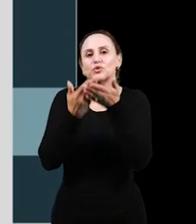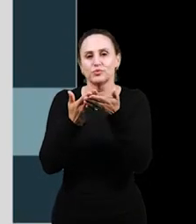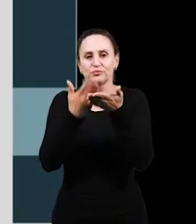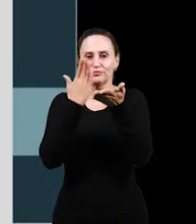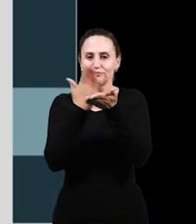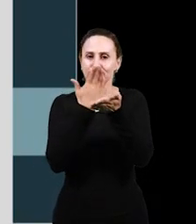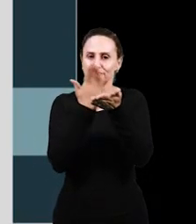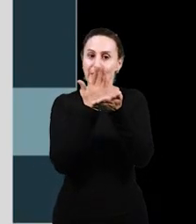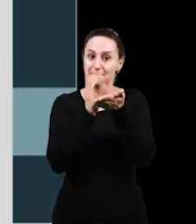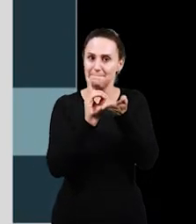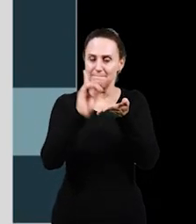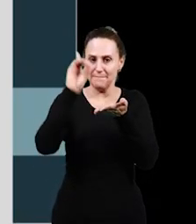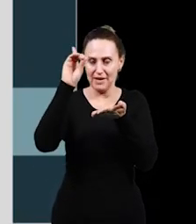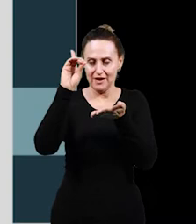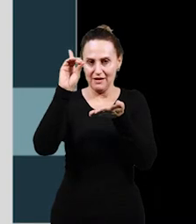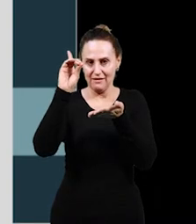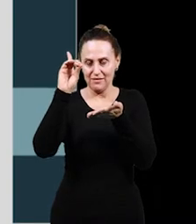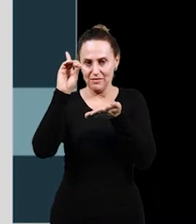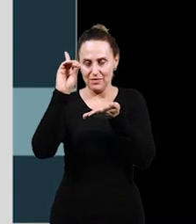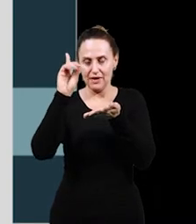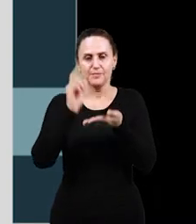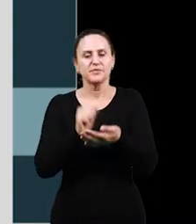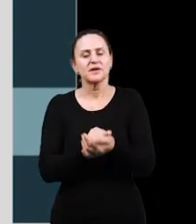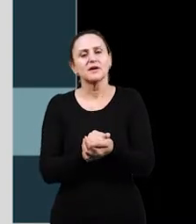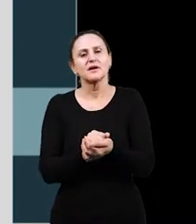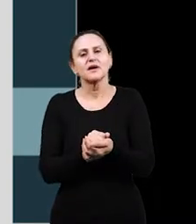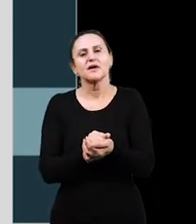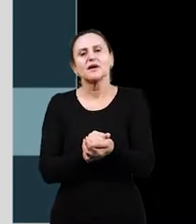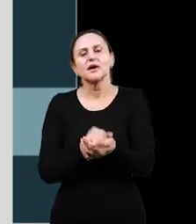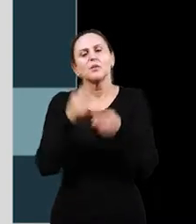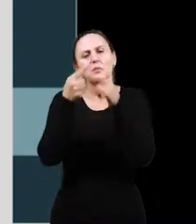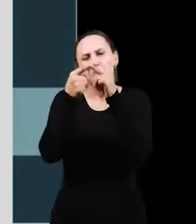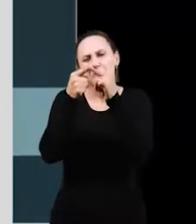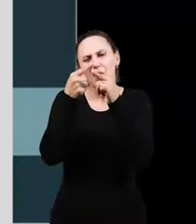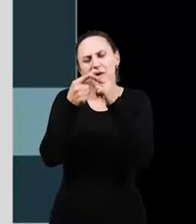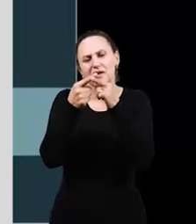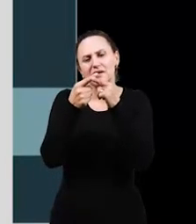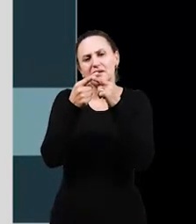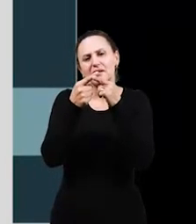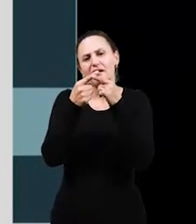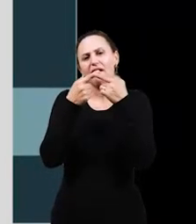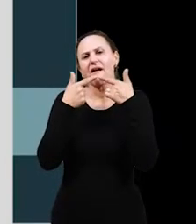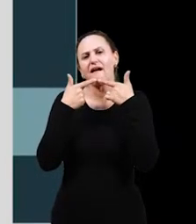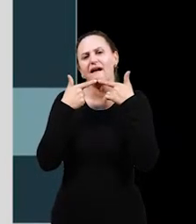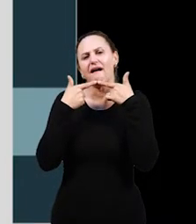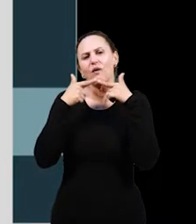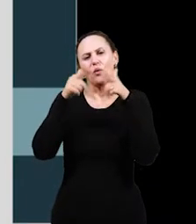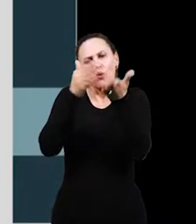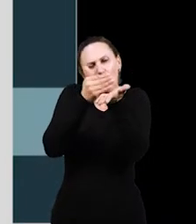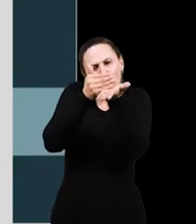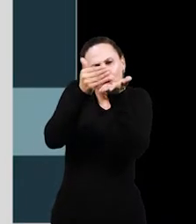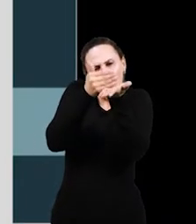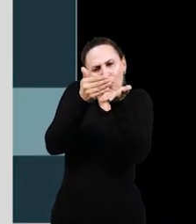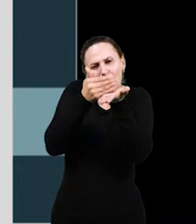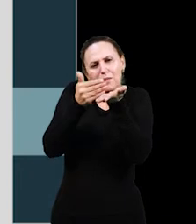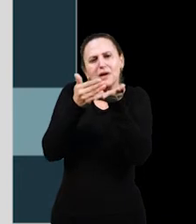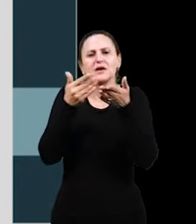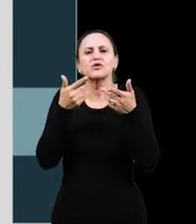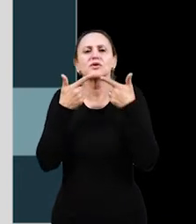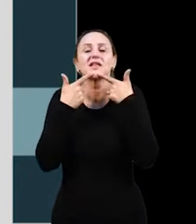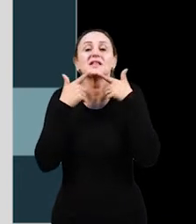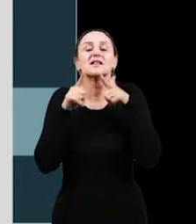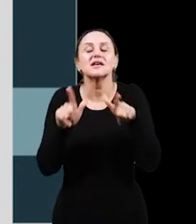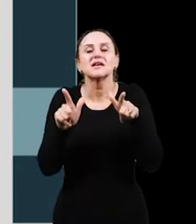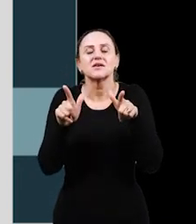sagrados a a questão se volta para descobrir qual a origem das línguas né então e aí se